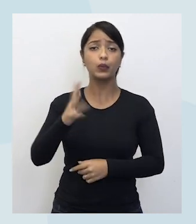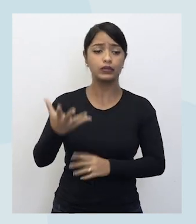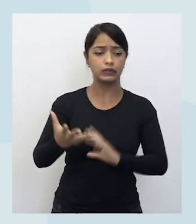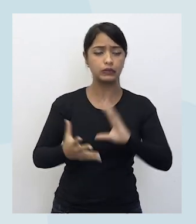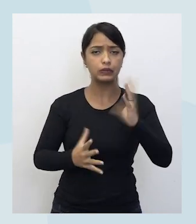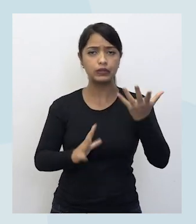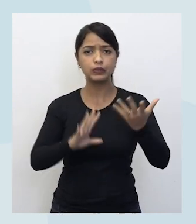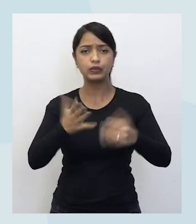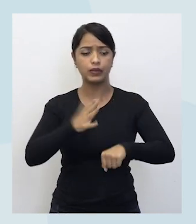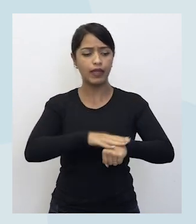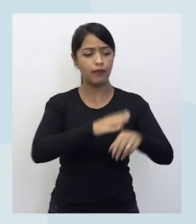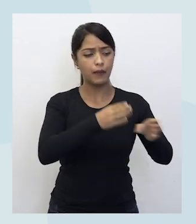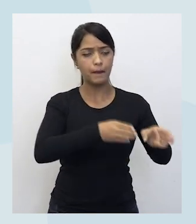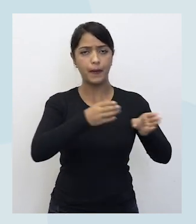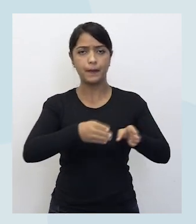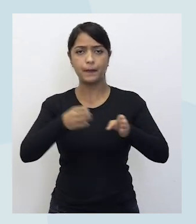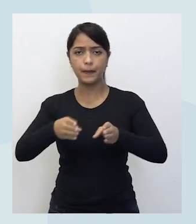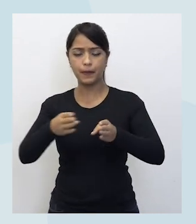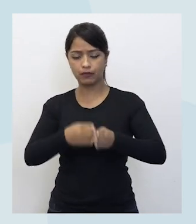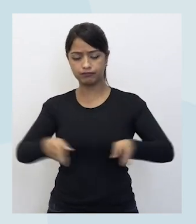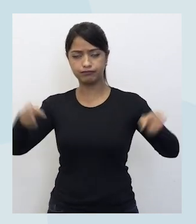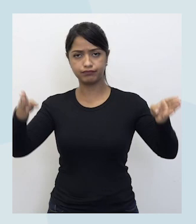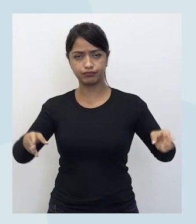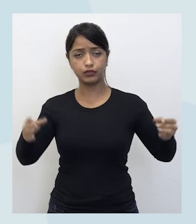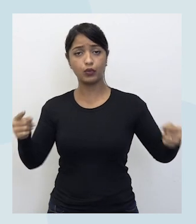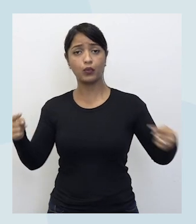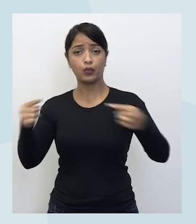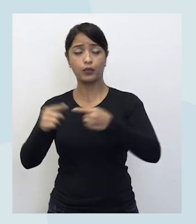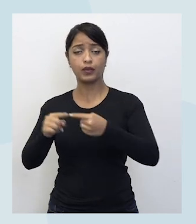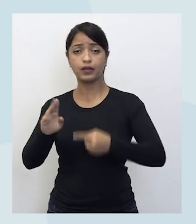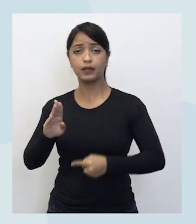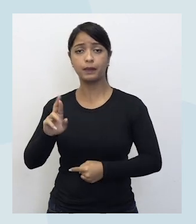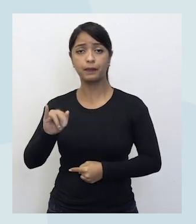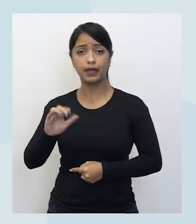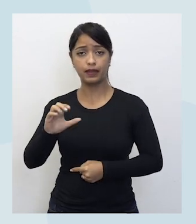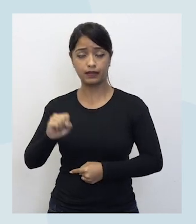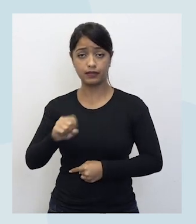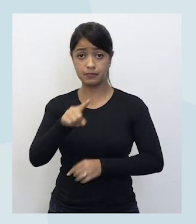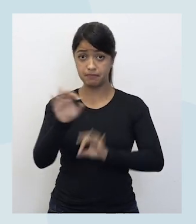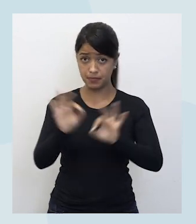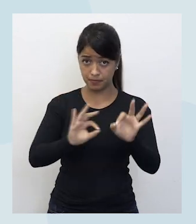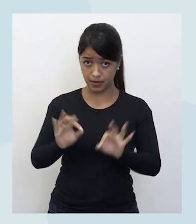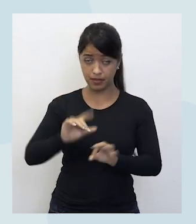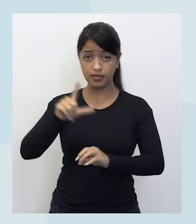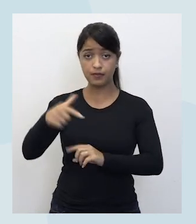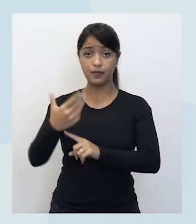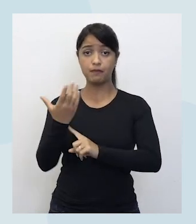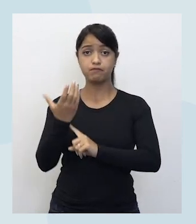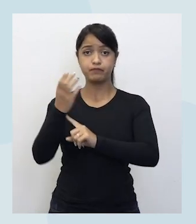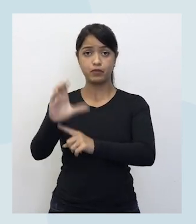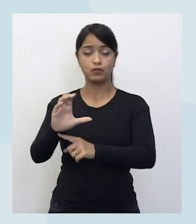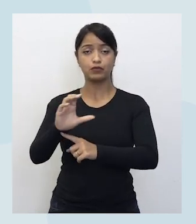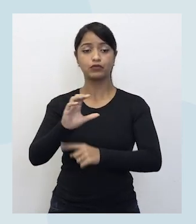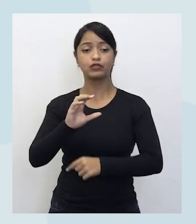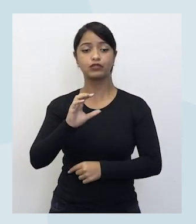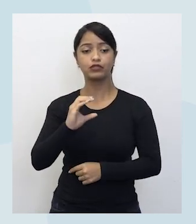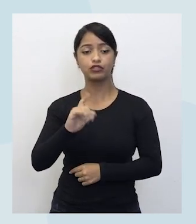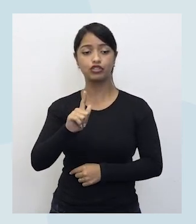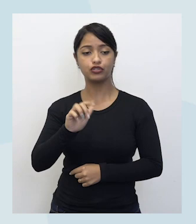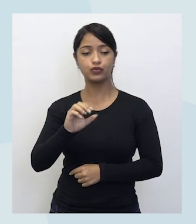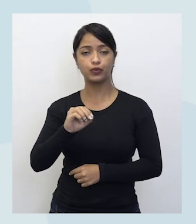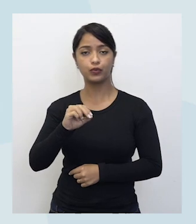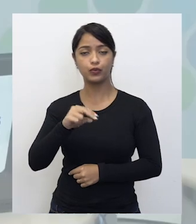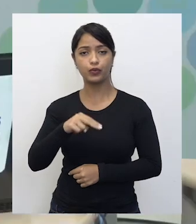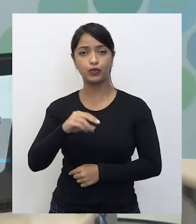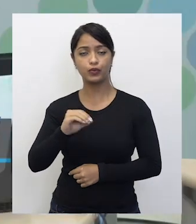Faça esse painel e poste lá no GEL, no CMSP. E sempre vai ter aquele aluno falar, professora, como que eu vou elaborar um painel com o